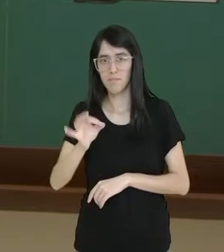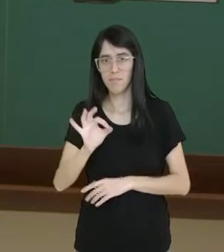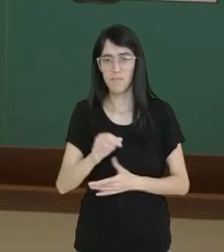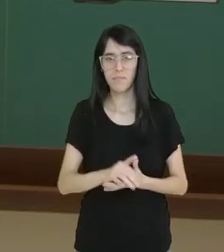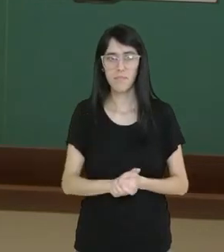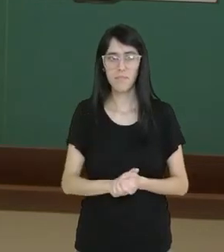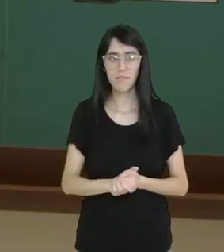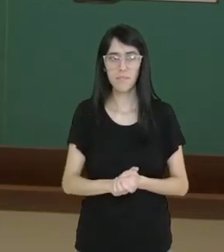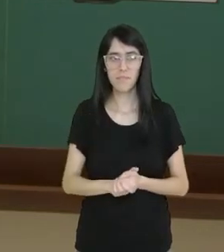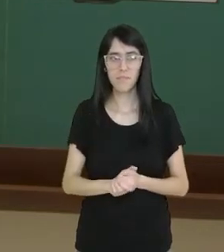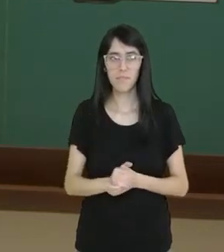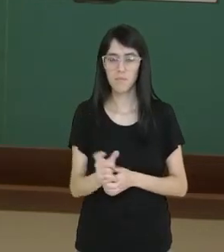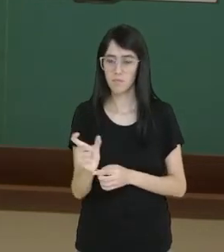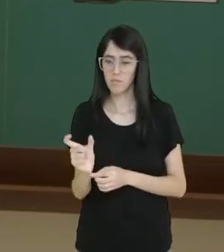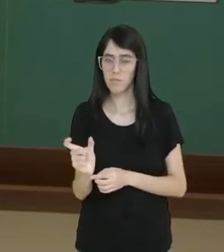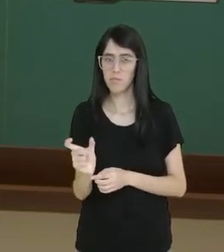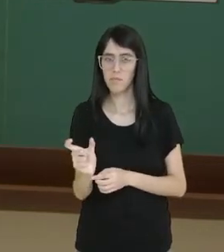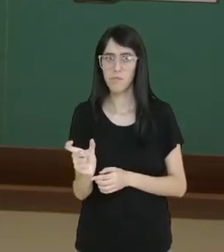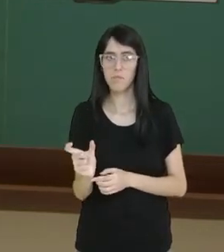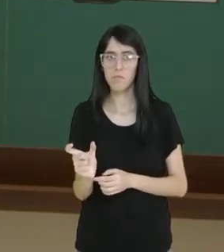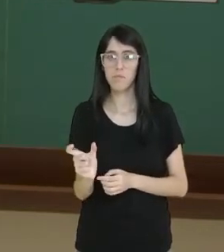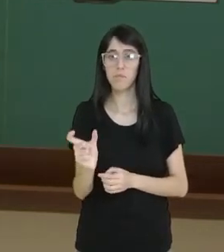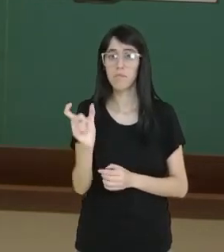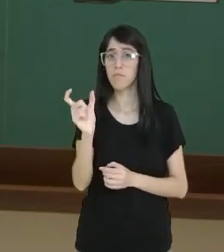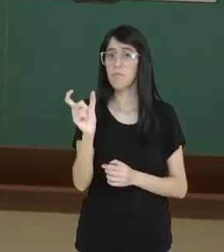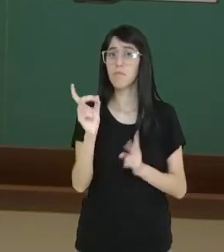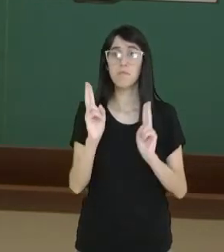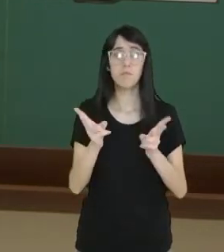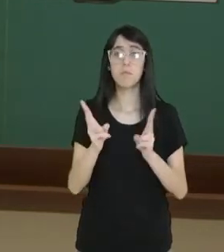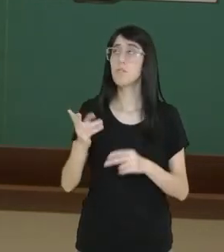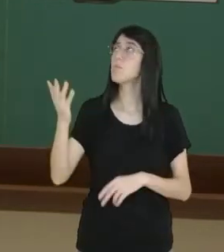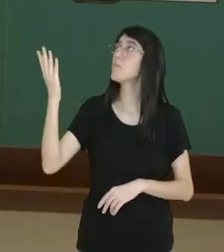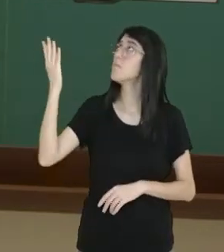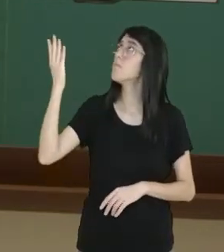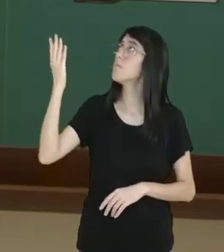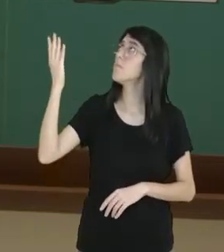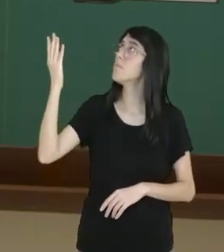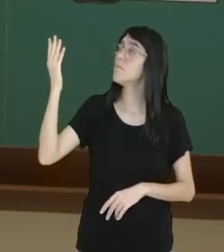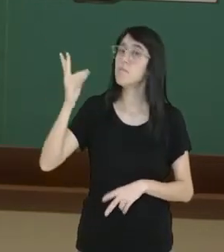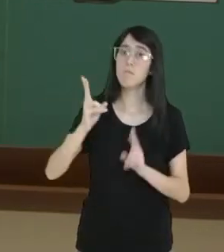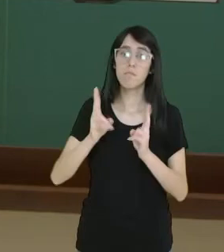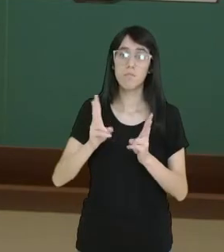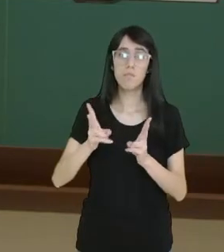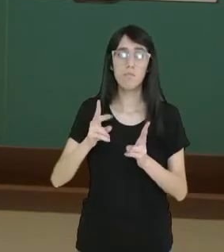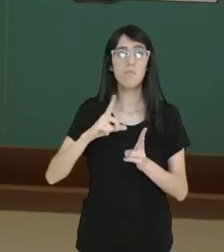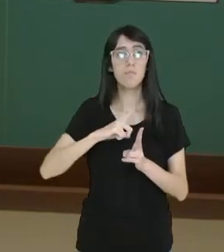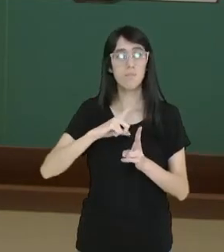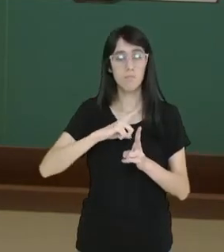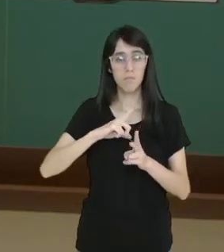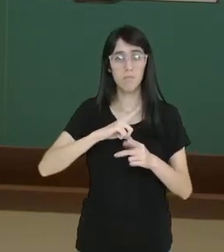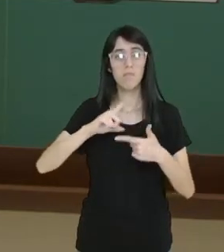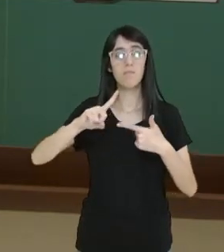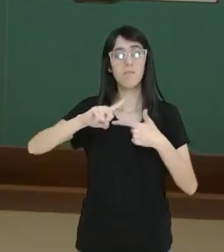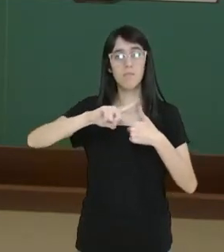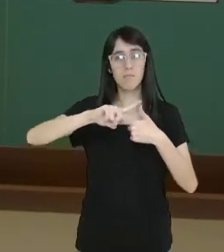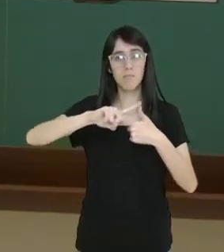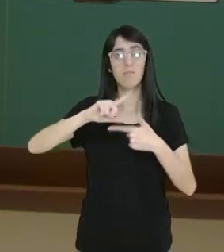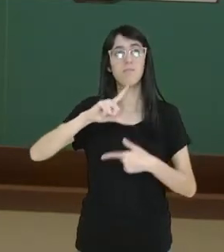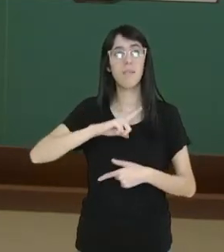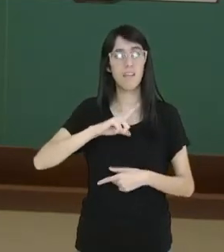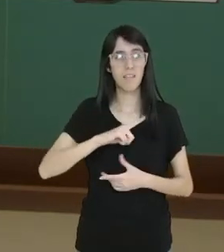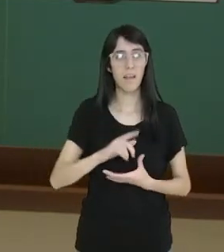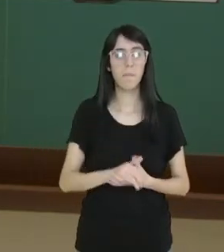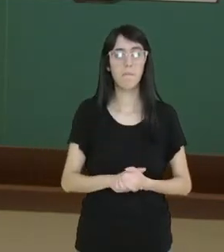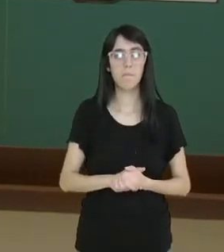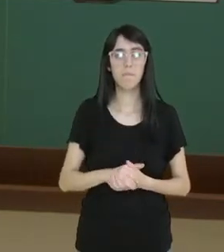essa mesma distância aqui, ó, suba aqui para cima. Por quê? Porque eu posso fechar um triângulo retângulo aqui, ó. E